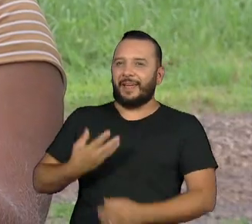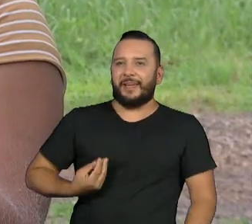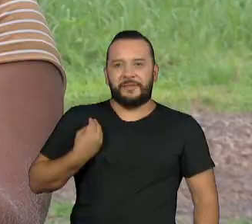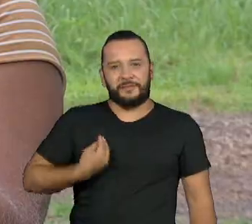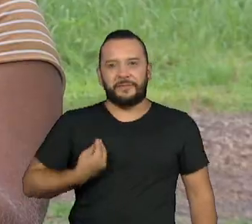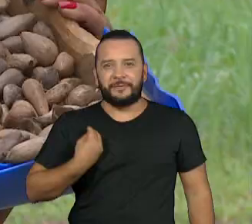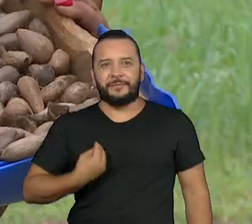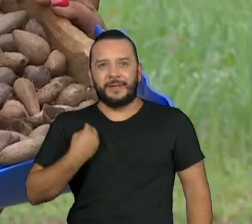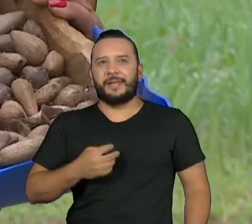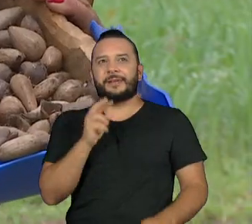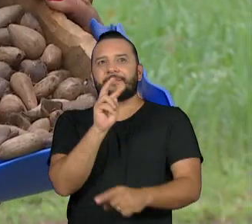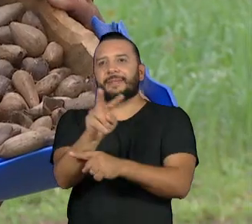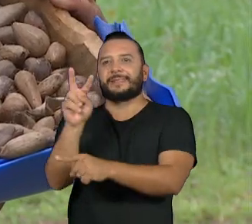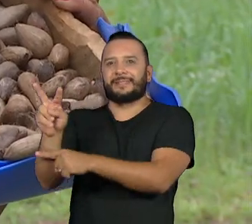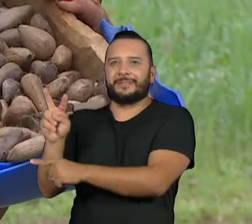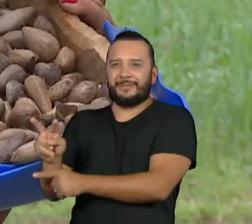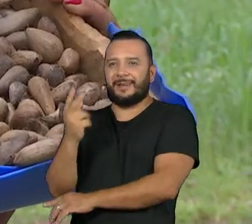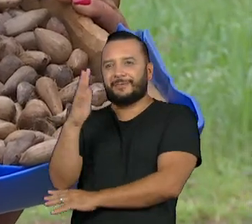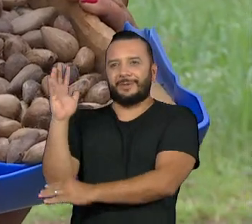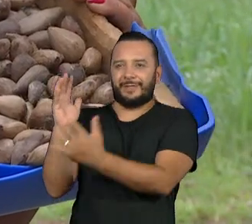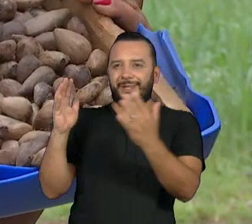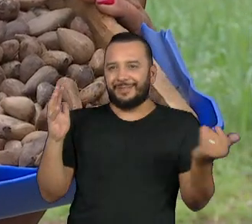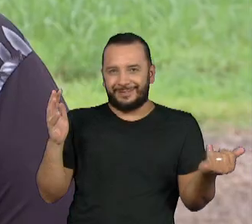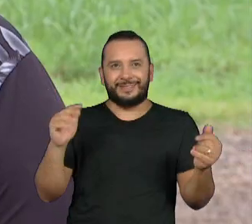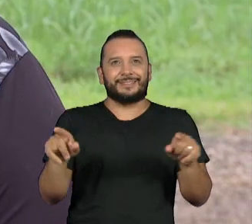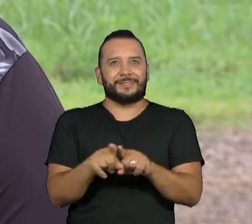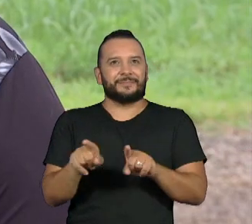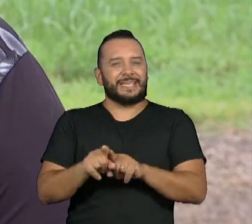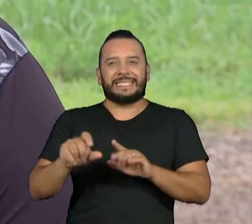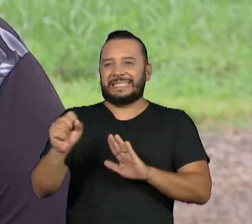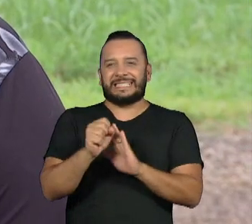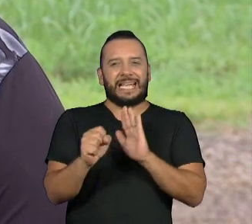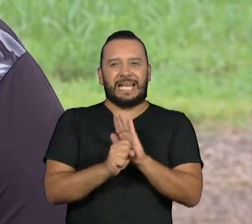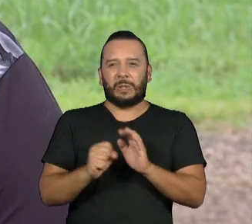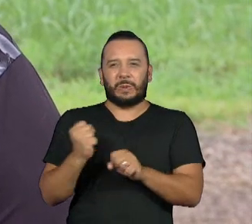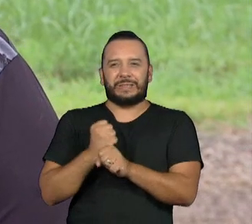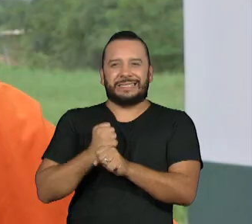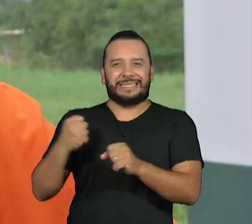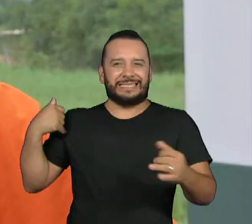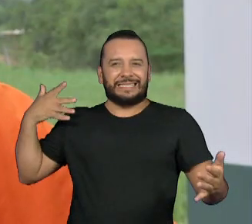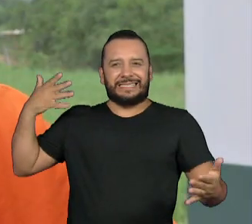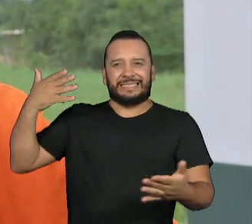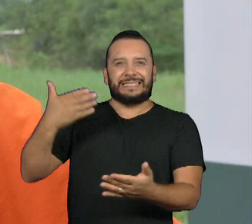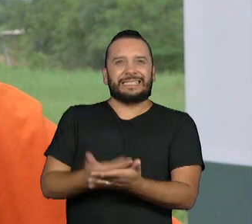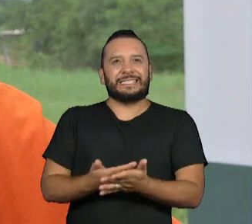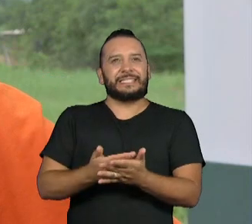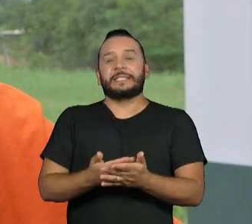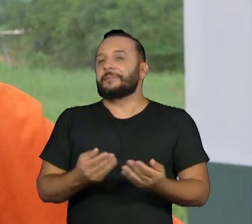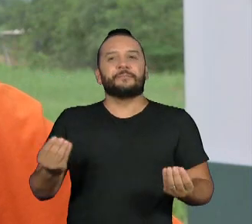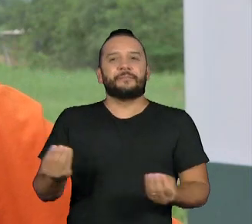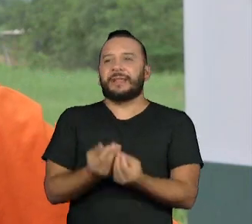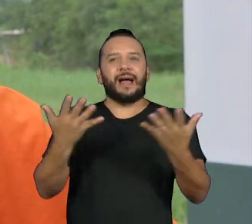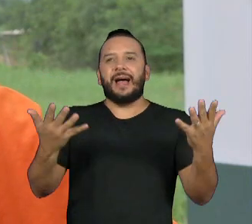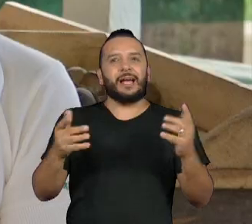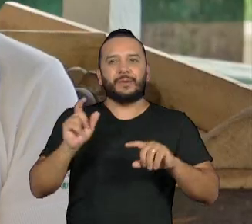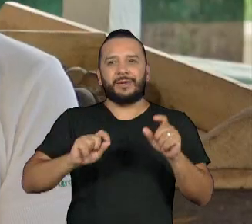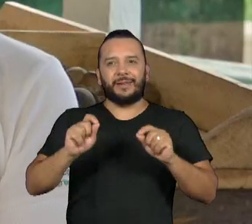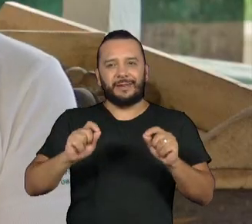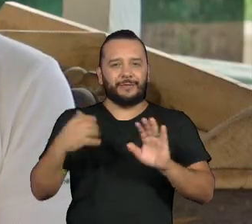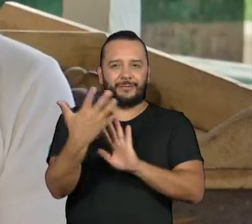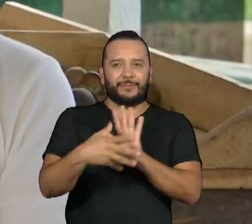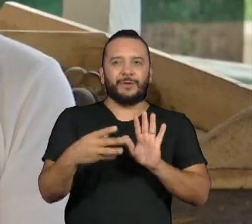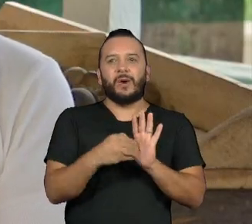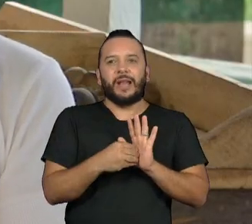para preservar e que opera há séculos o milagre amazônico de manter a floresta em pé. Eles